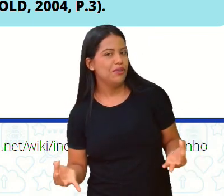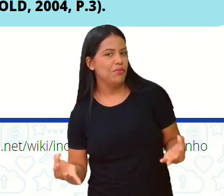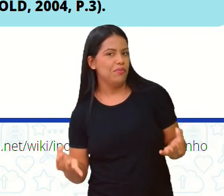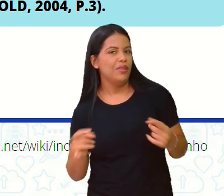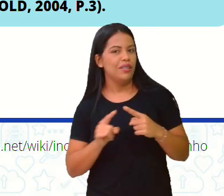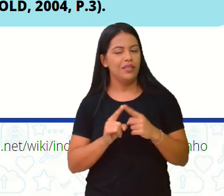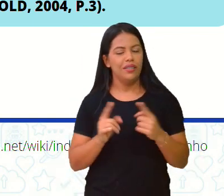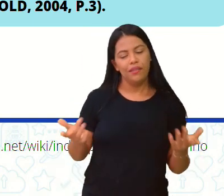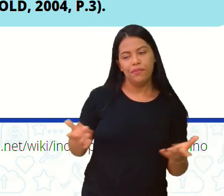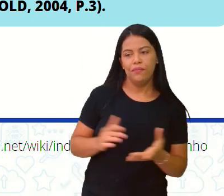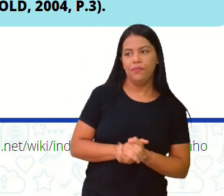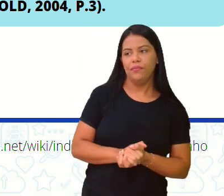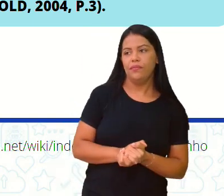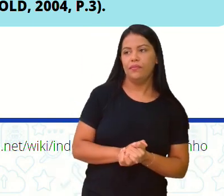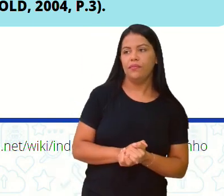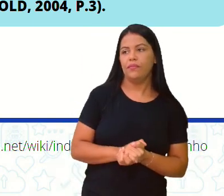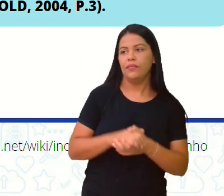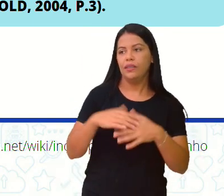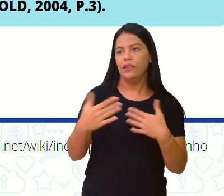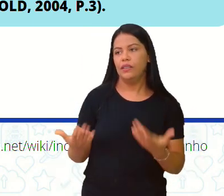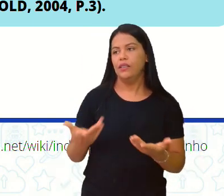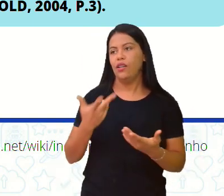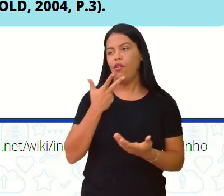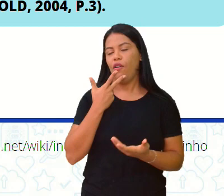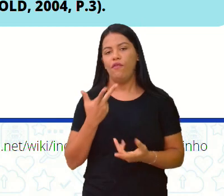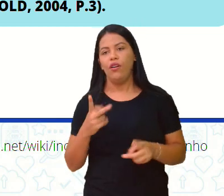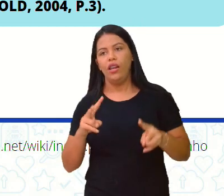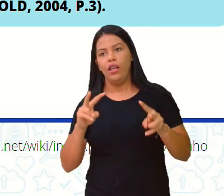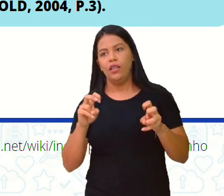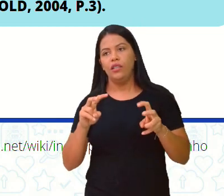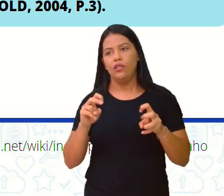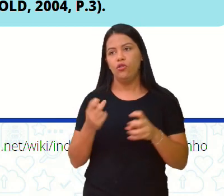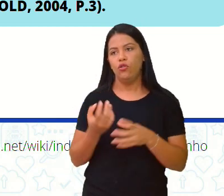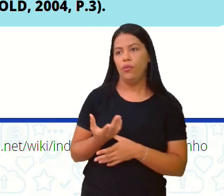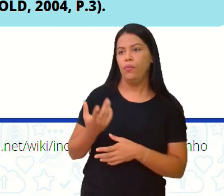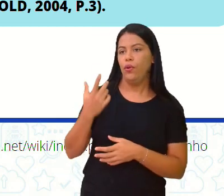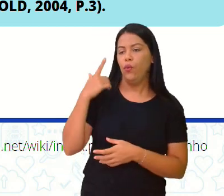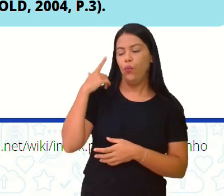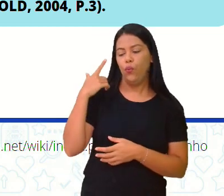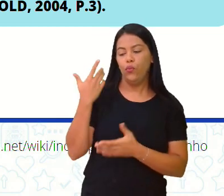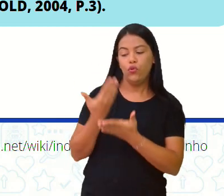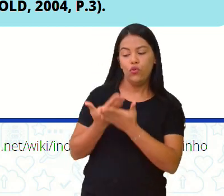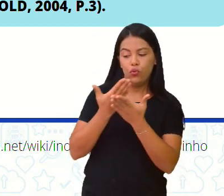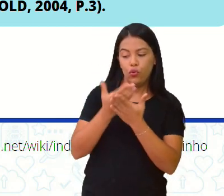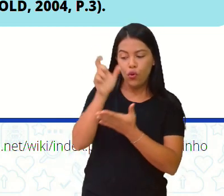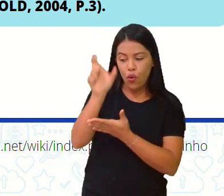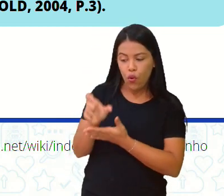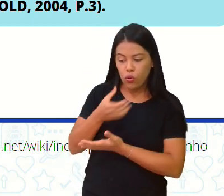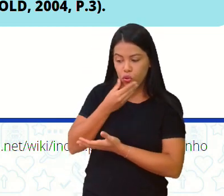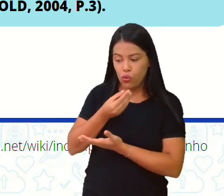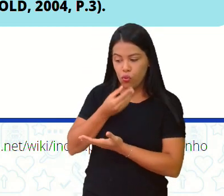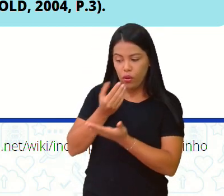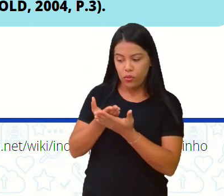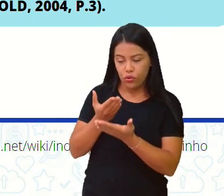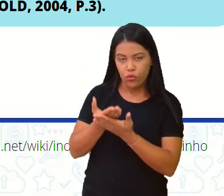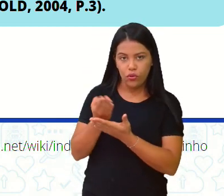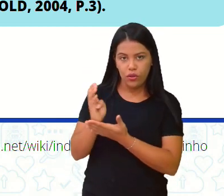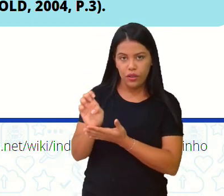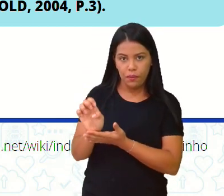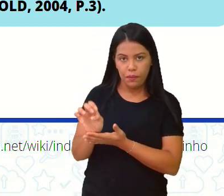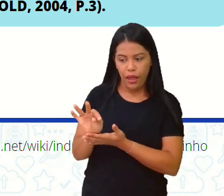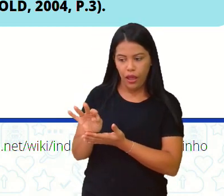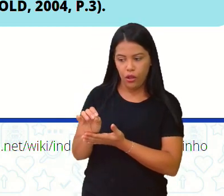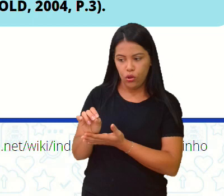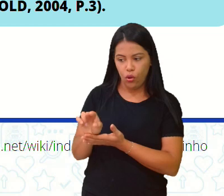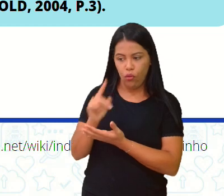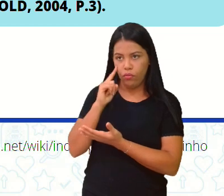concebível, né? Isso aqui é um comentário do estudioso Berthold, de 2004, página 3. Aqui